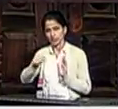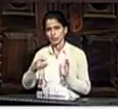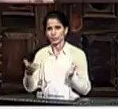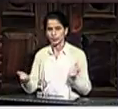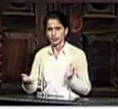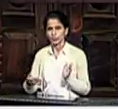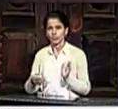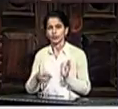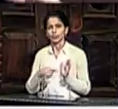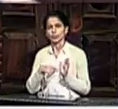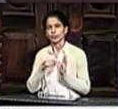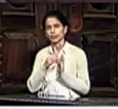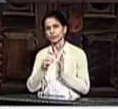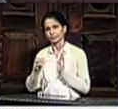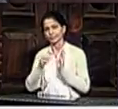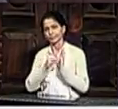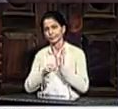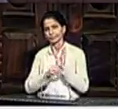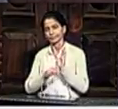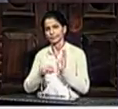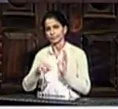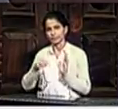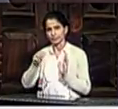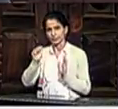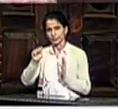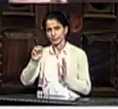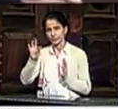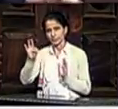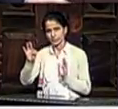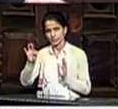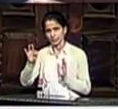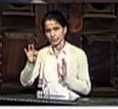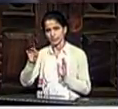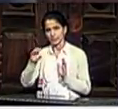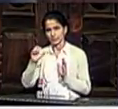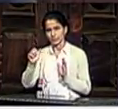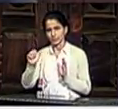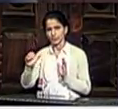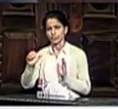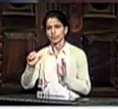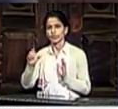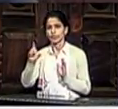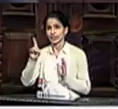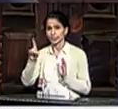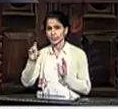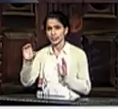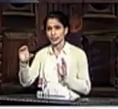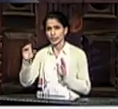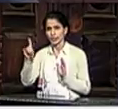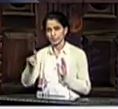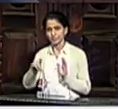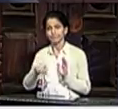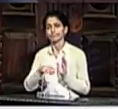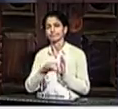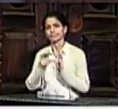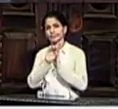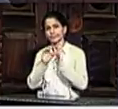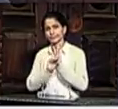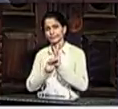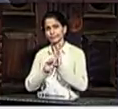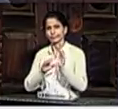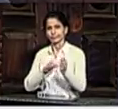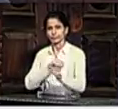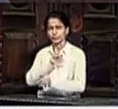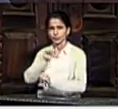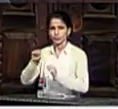dos atos das disposições constitucionais, a DCT, atos das disposições constitucionais